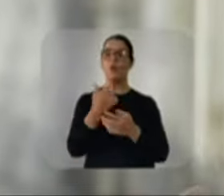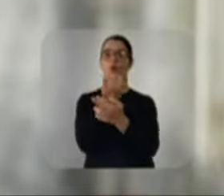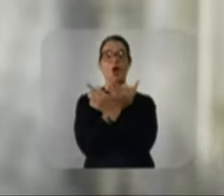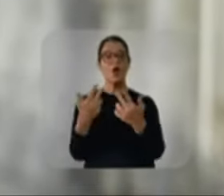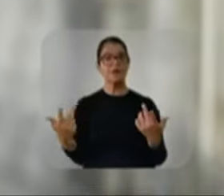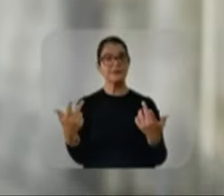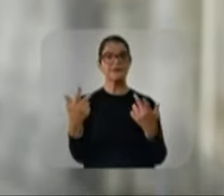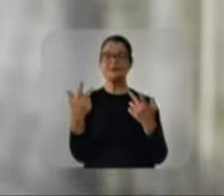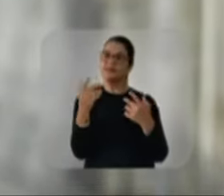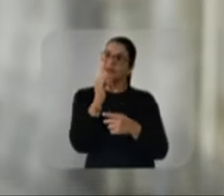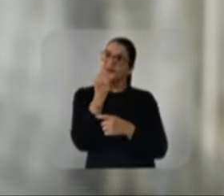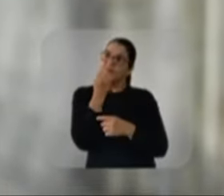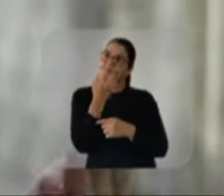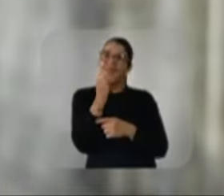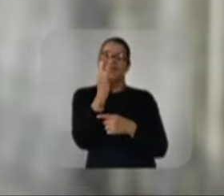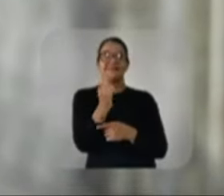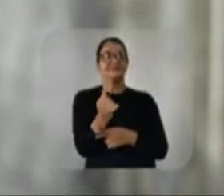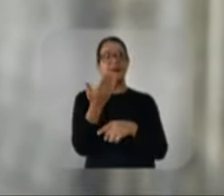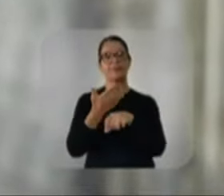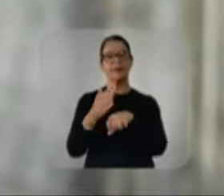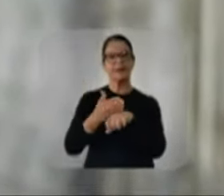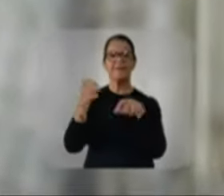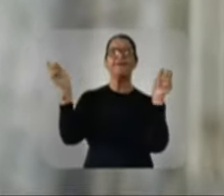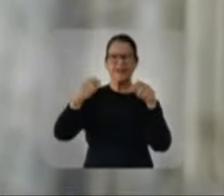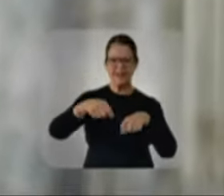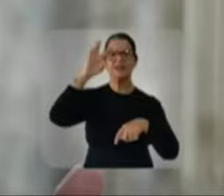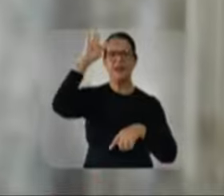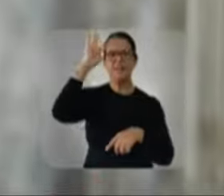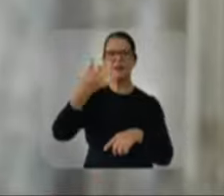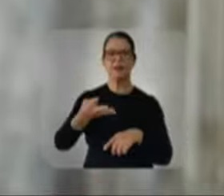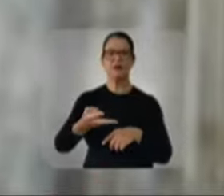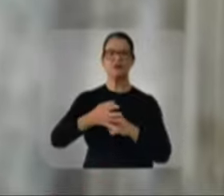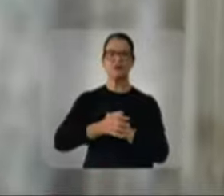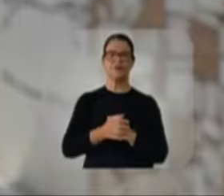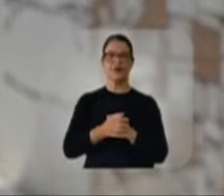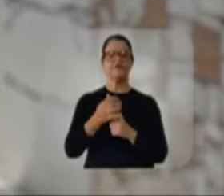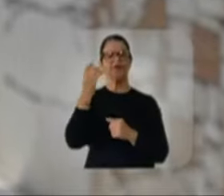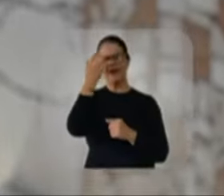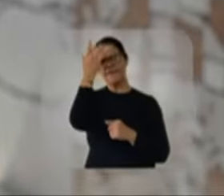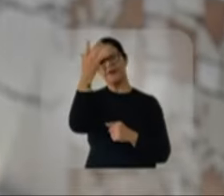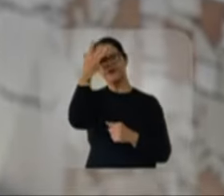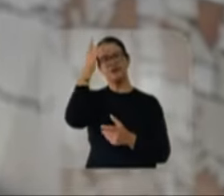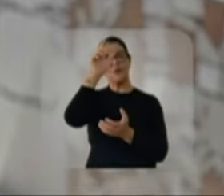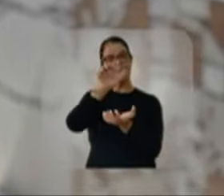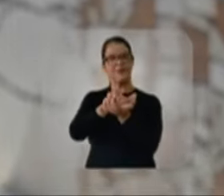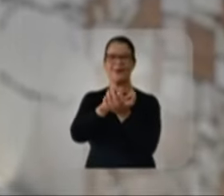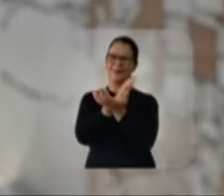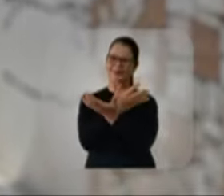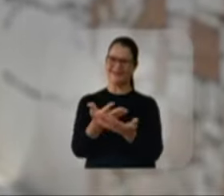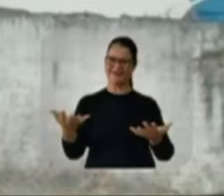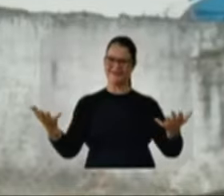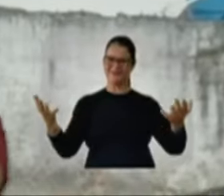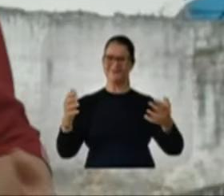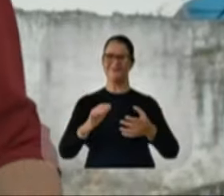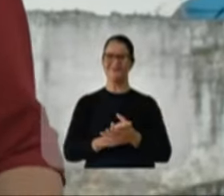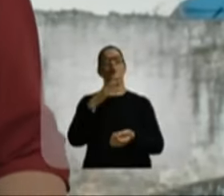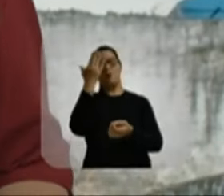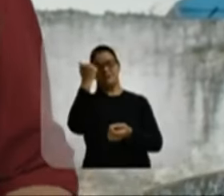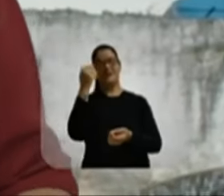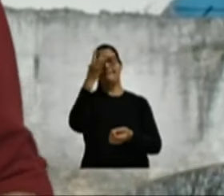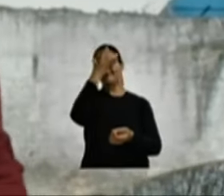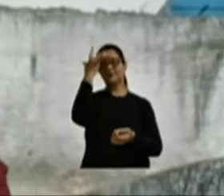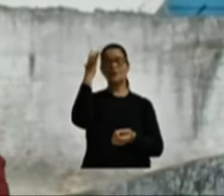negócio desse, bem dizer, praticamente dá para resolver. Ficaria bem mais fácil para o pernambucano. Eu sei que